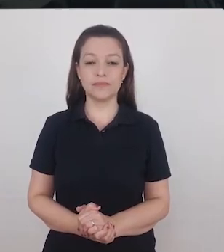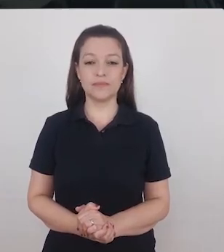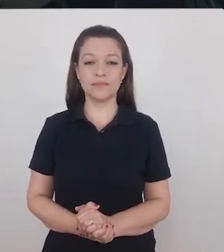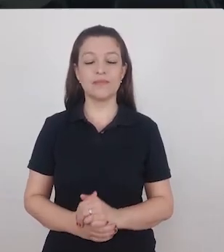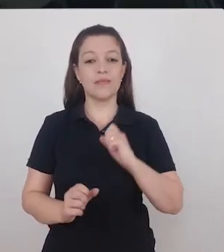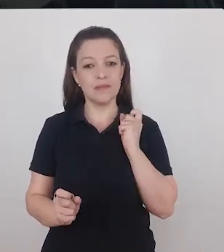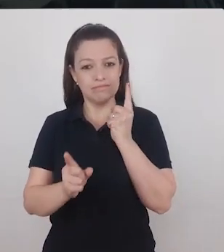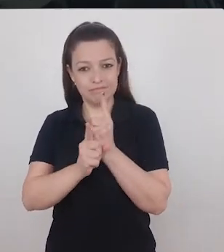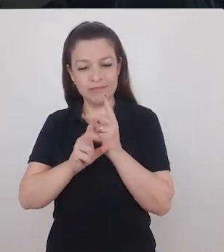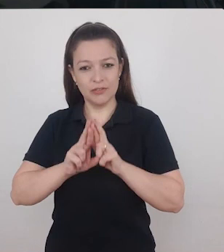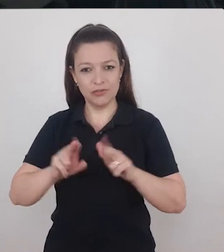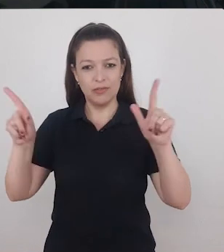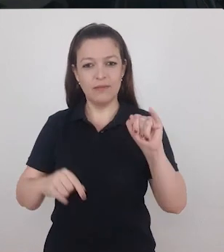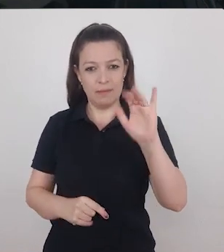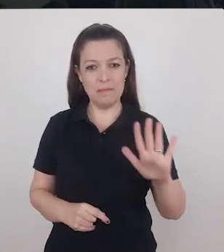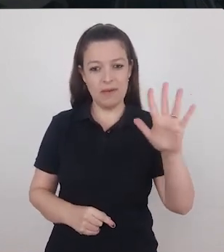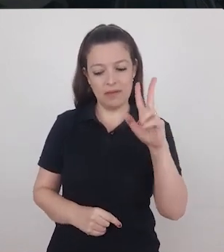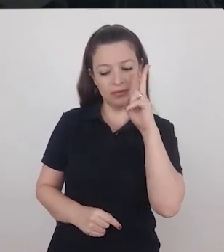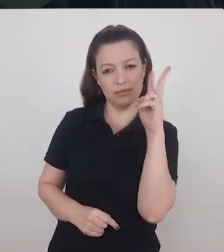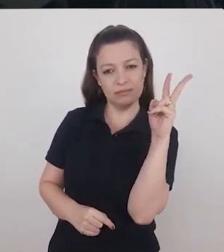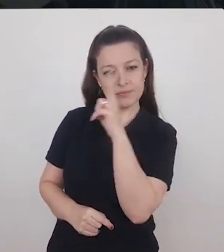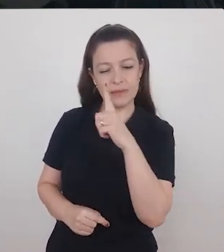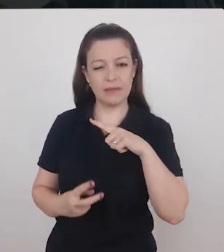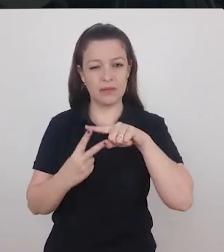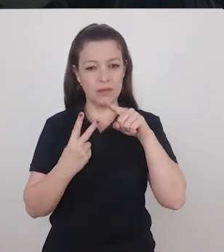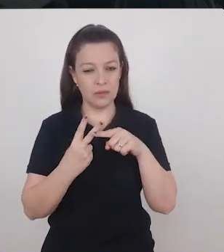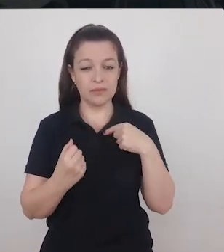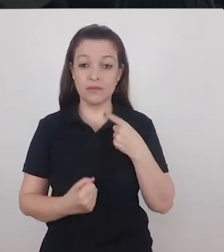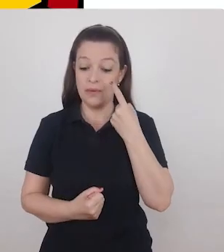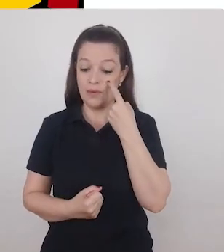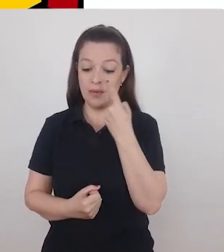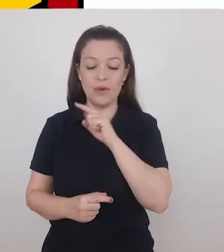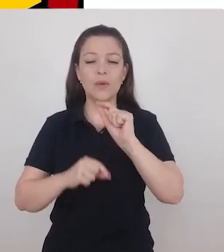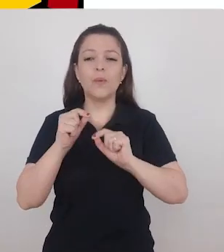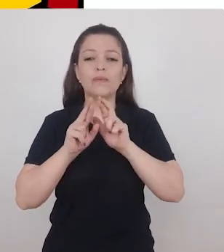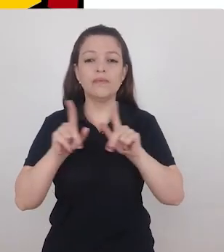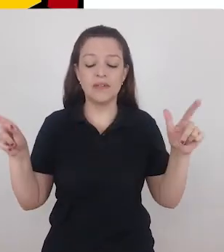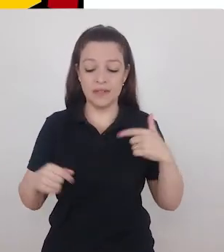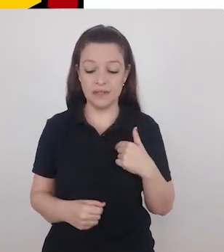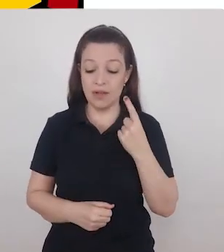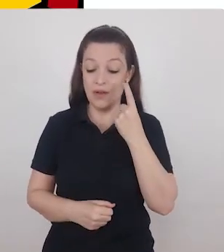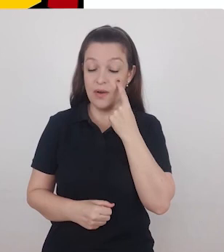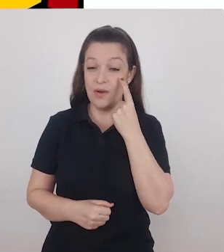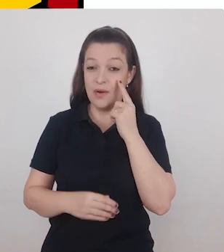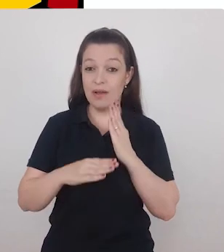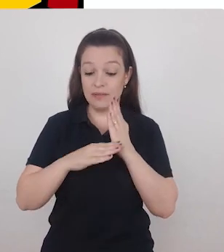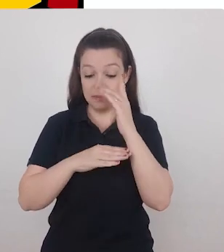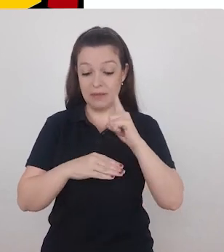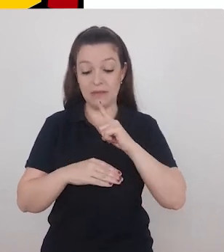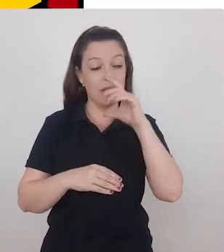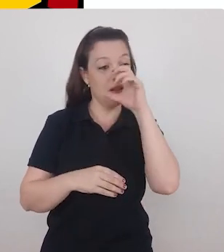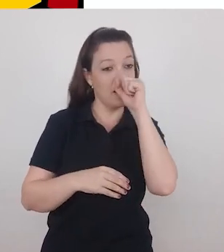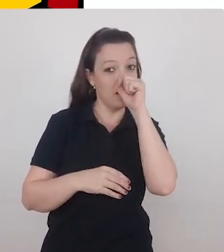Encontraram a diferença entre essa imagem e essa? Vamos para a primeira diferença? Aqui em cima, ó, aqui está alaranjado e lá